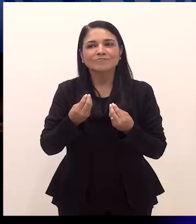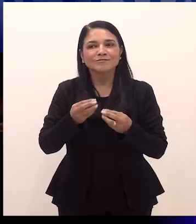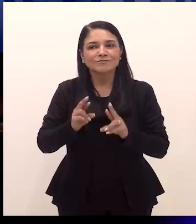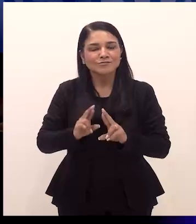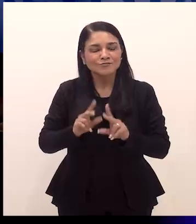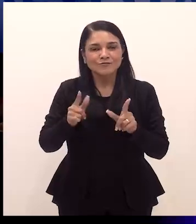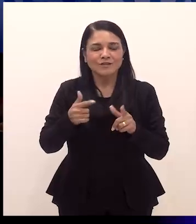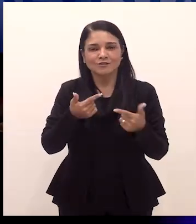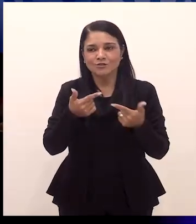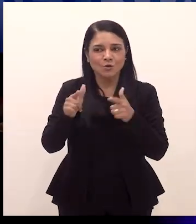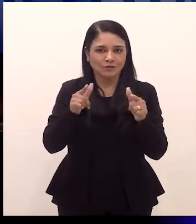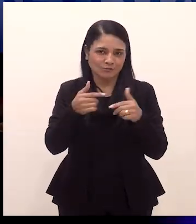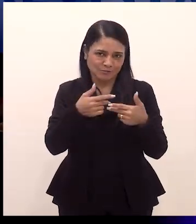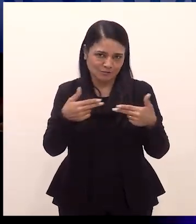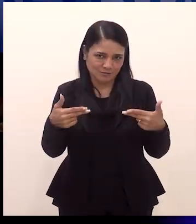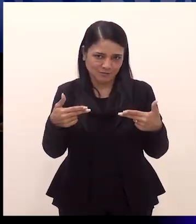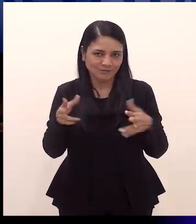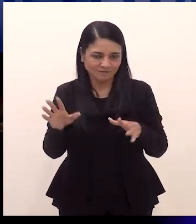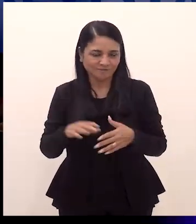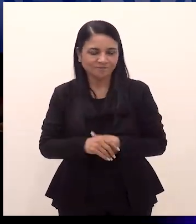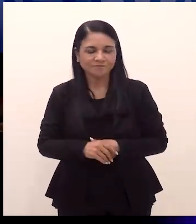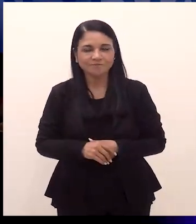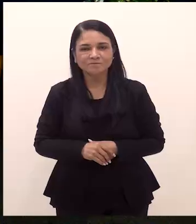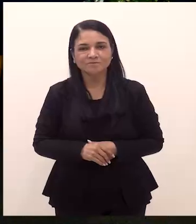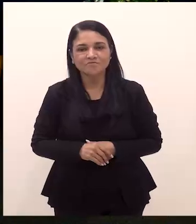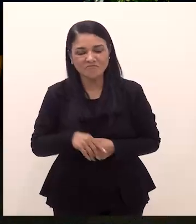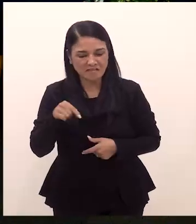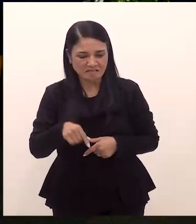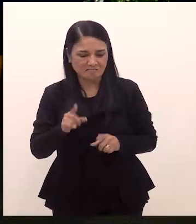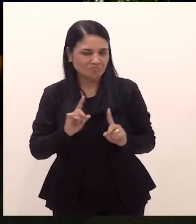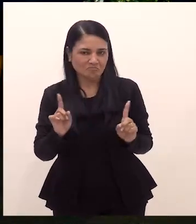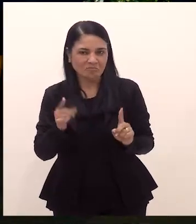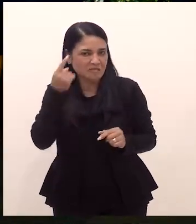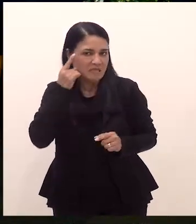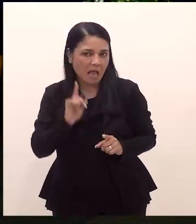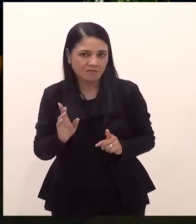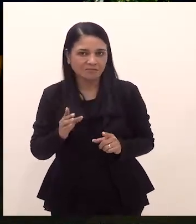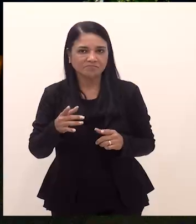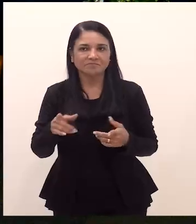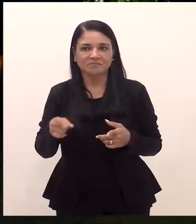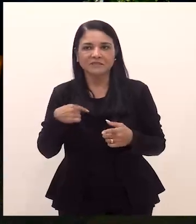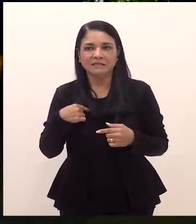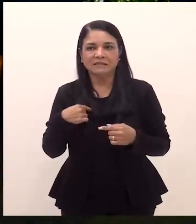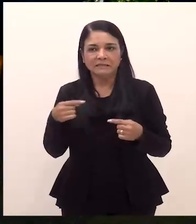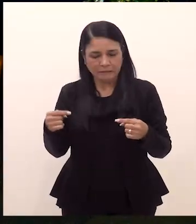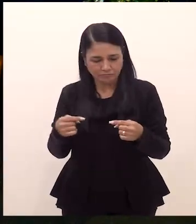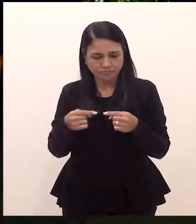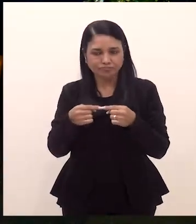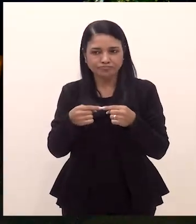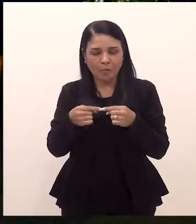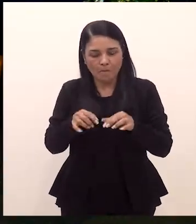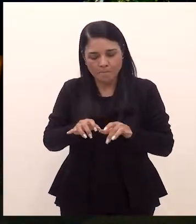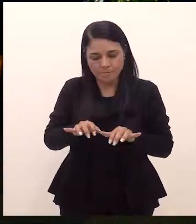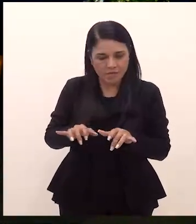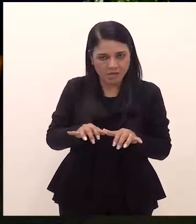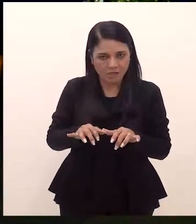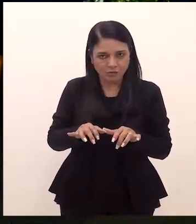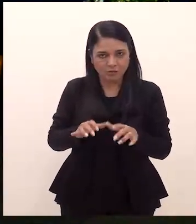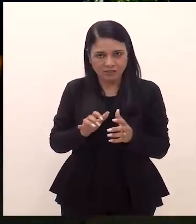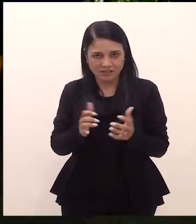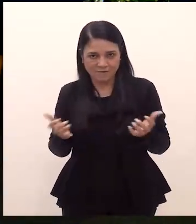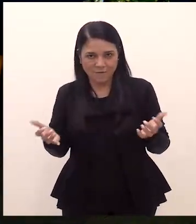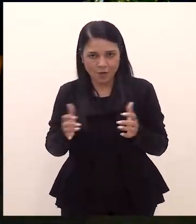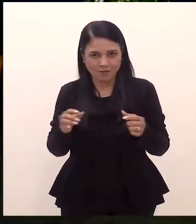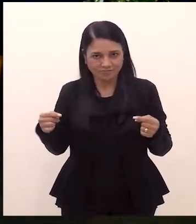assim, como diferente dos outros, né? Esse aqui ninguém sabe tocar. Alguma similaridade? Dizem que existe uma similar, similaridade entre o piano e